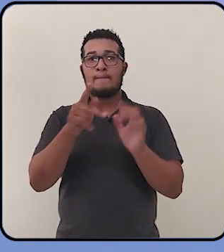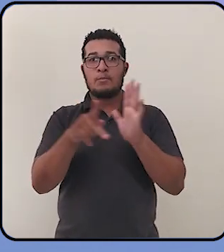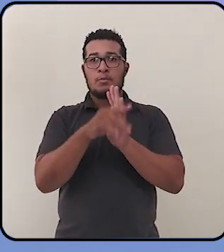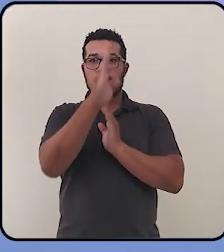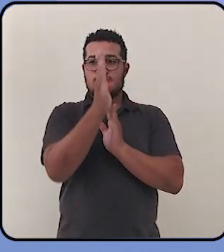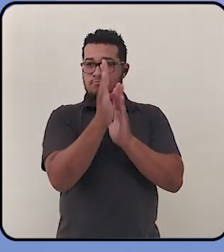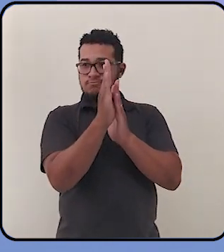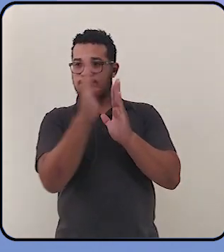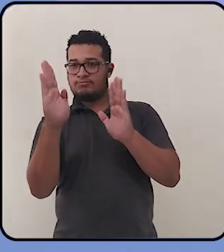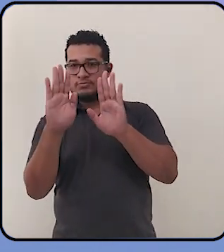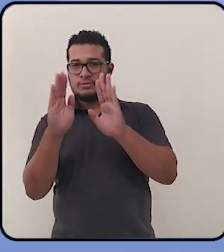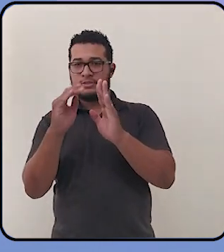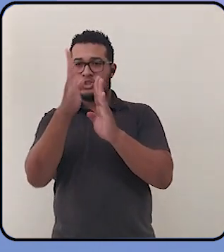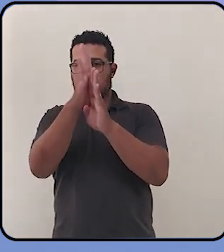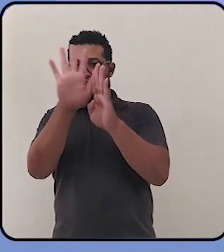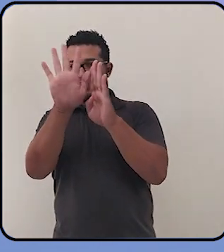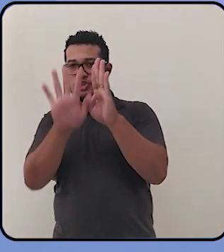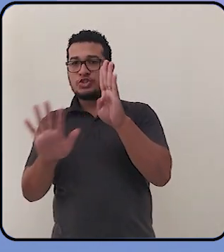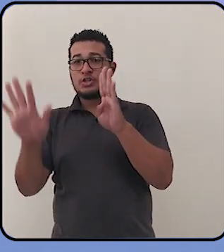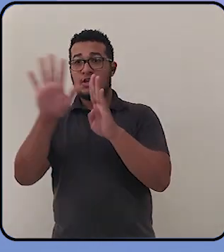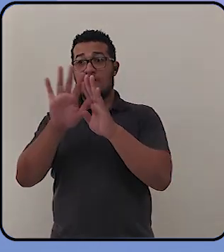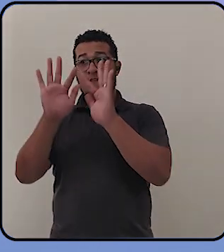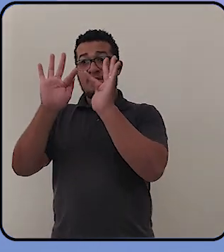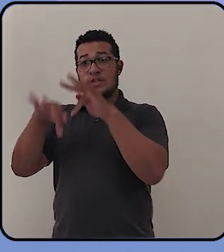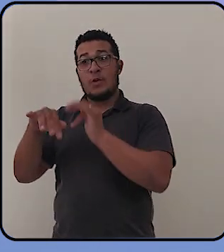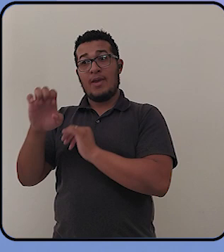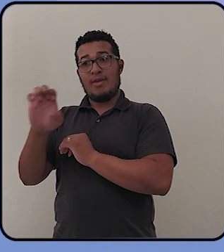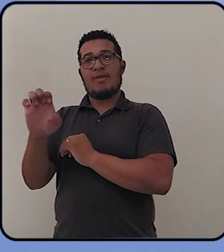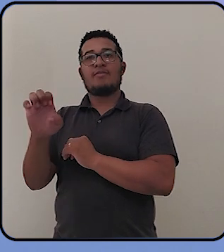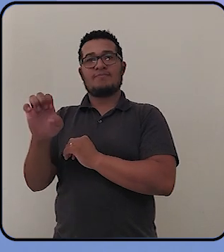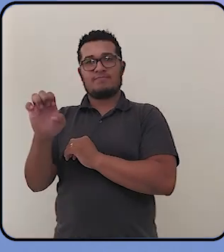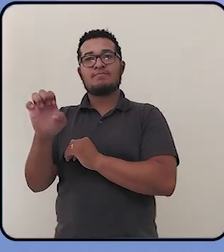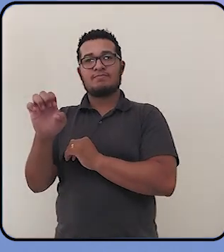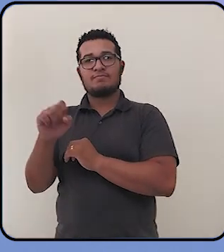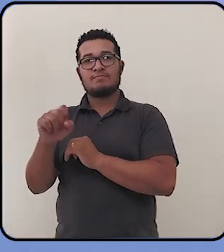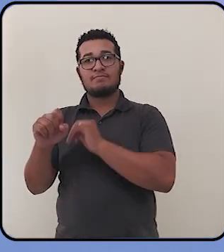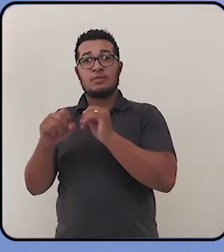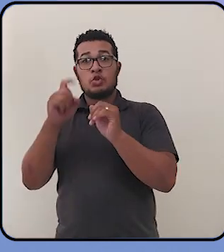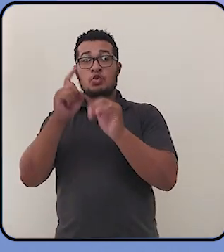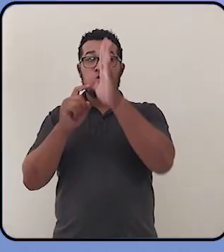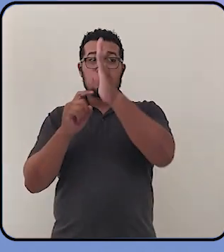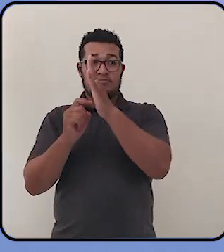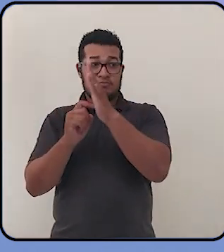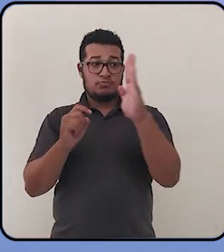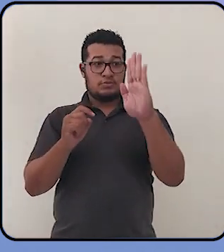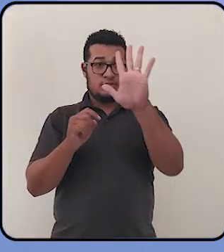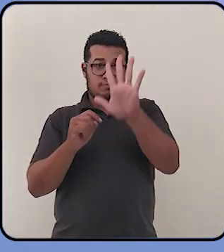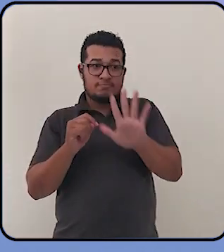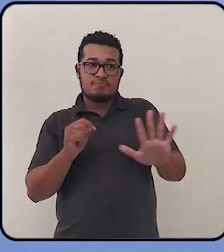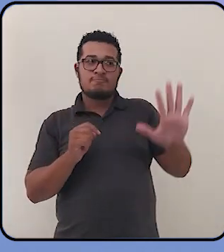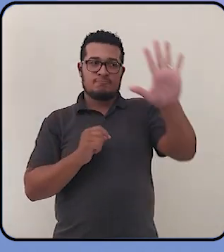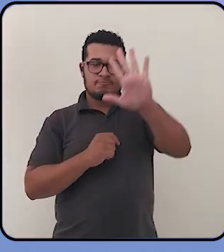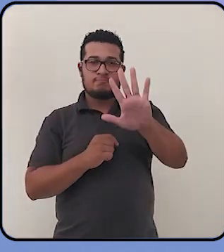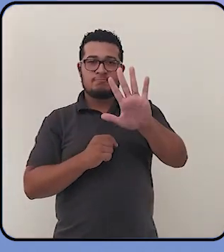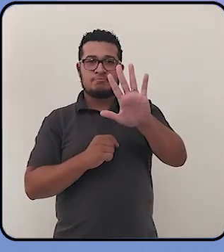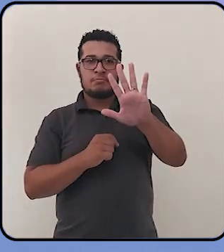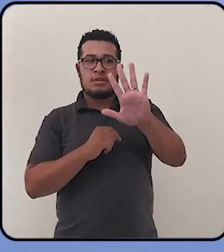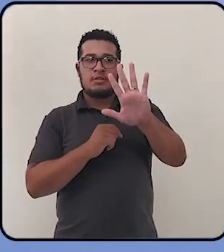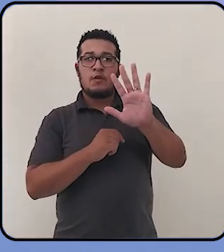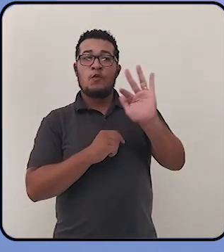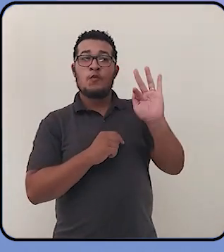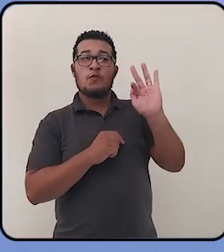sua direita terminam com E de leste. E todos os pontos que estão à